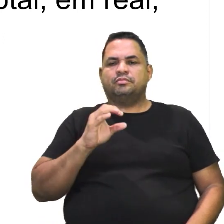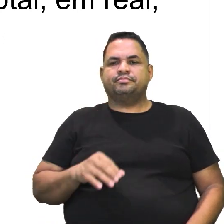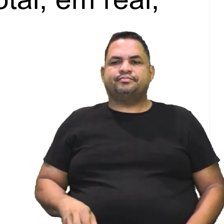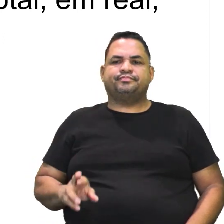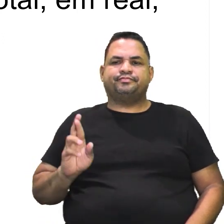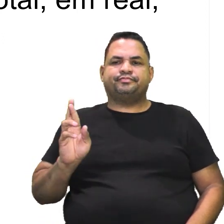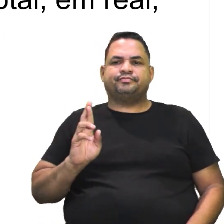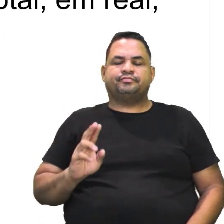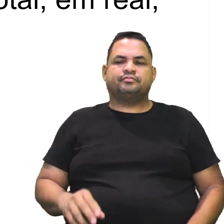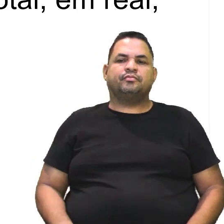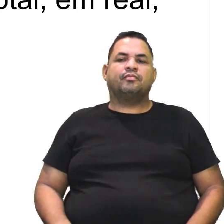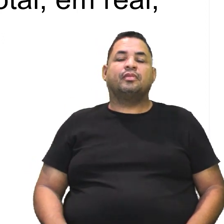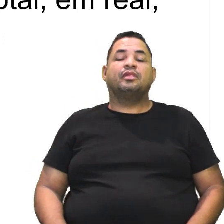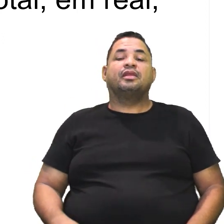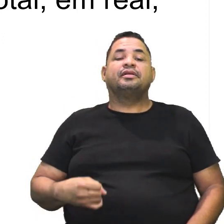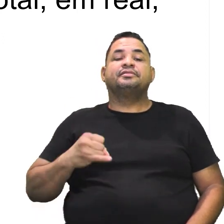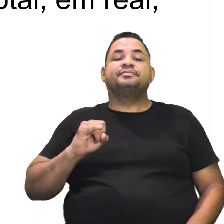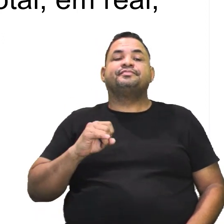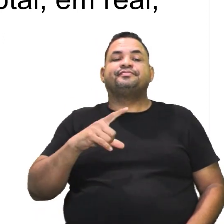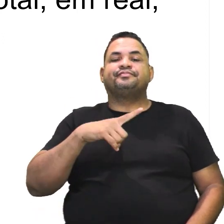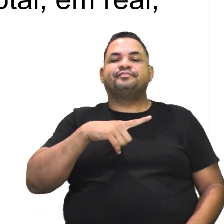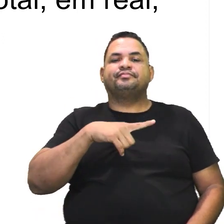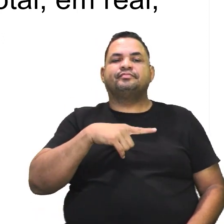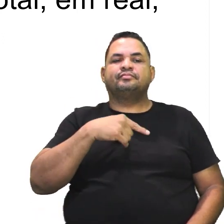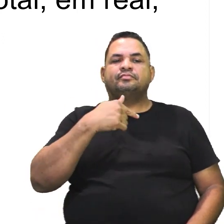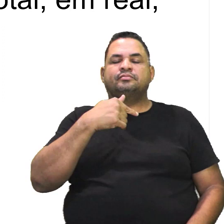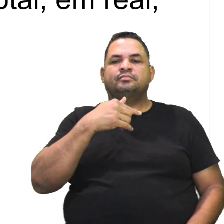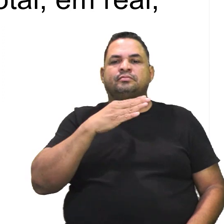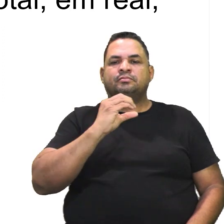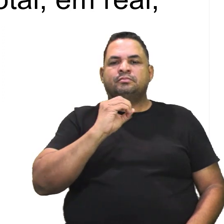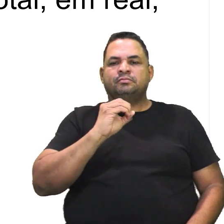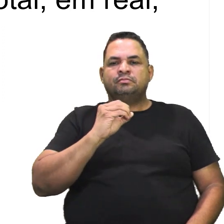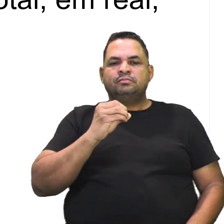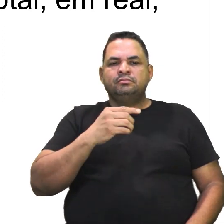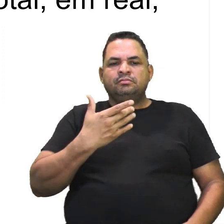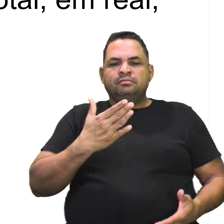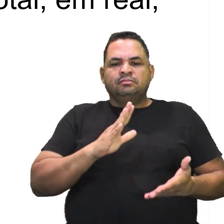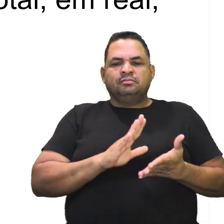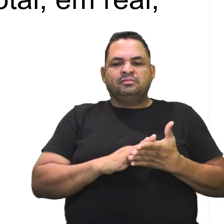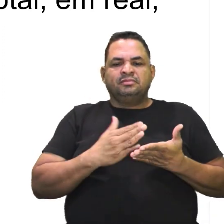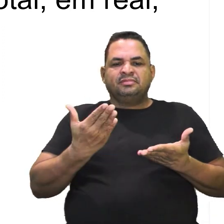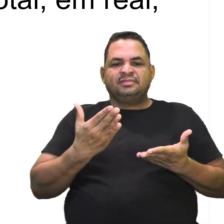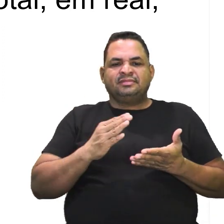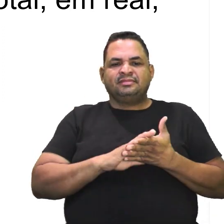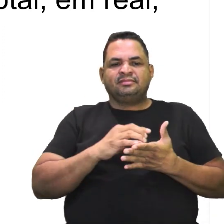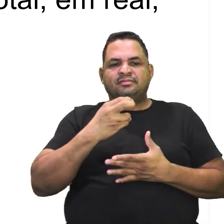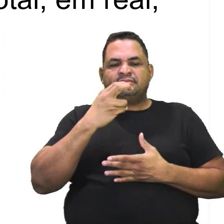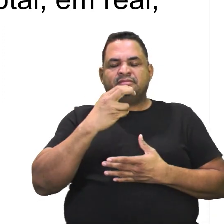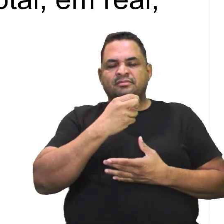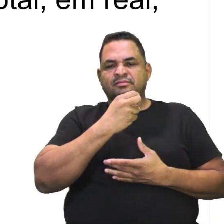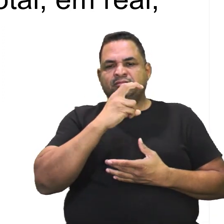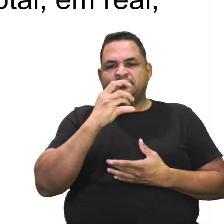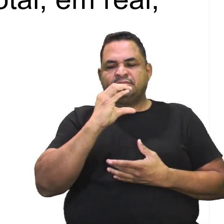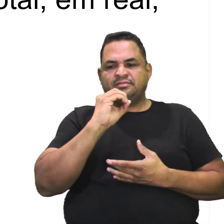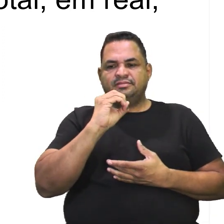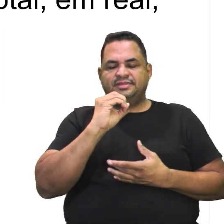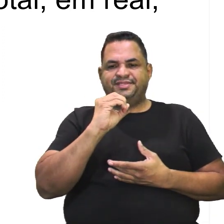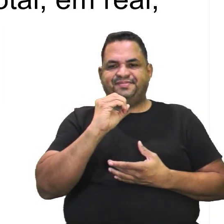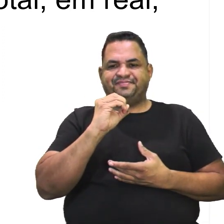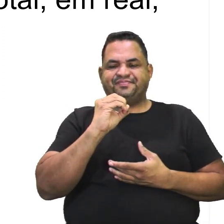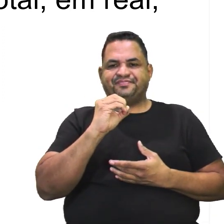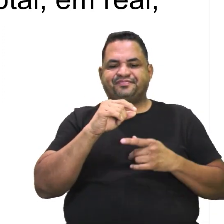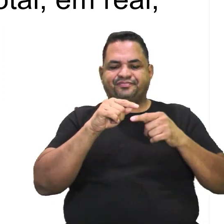são dos primeiros 20. Se eu tenho 70 terrenos, já tirei 20, agora sobram quantos para... 50. 50.